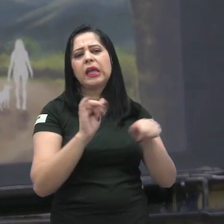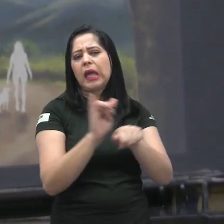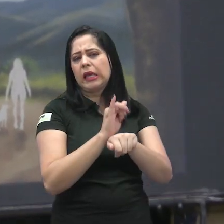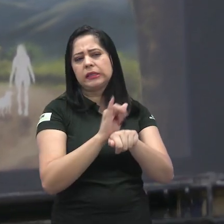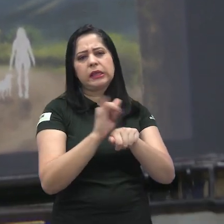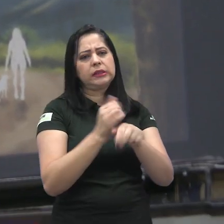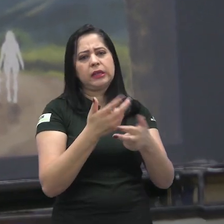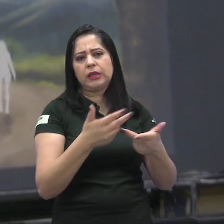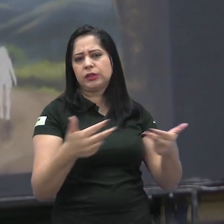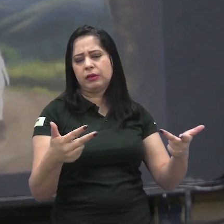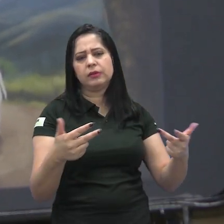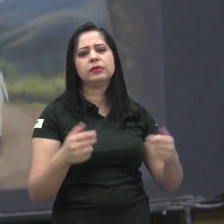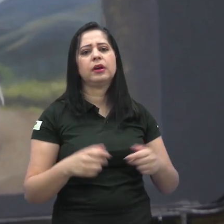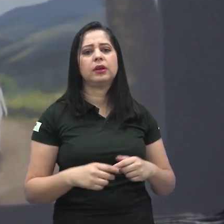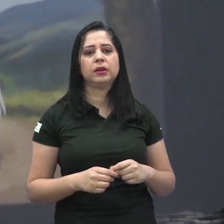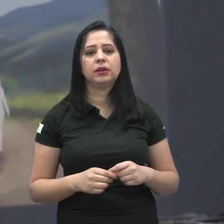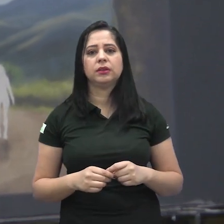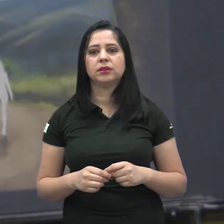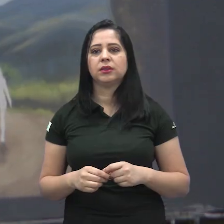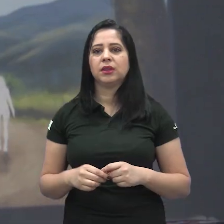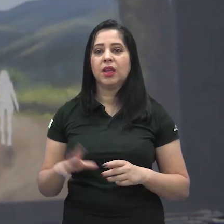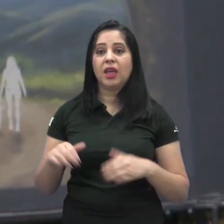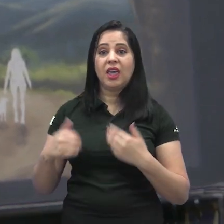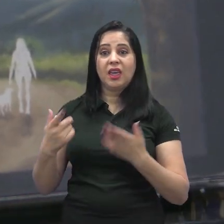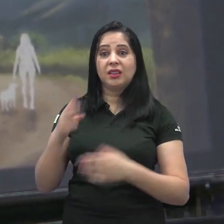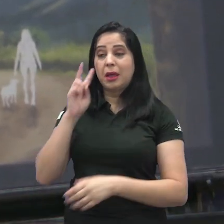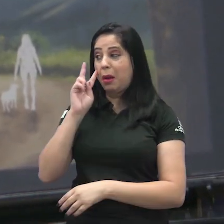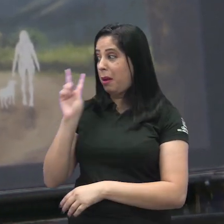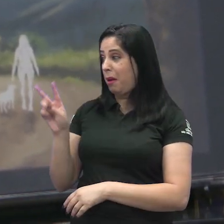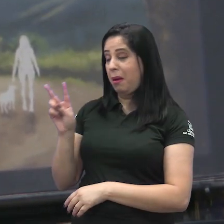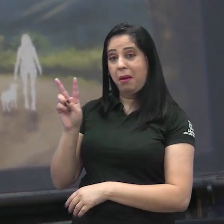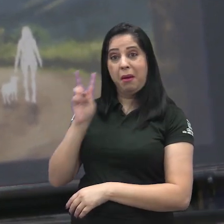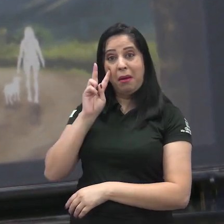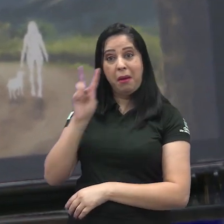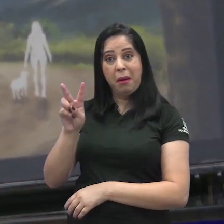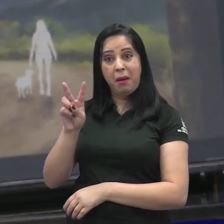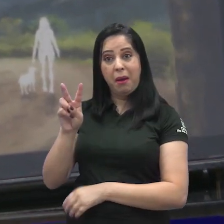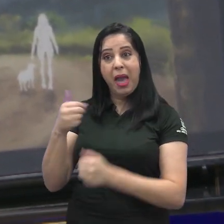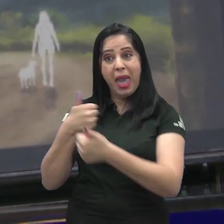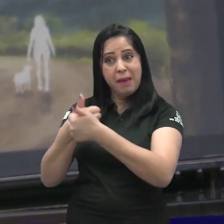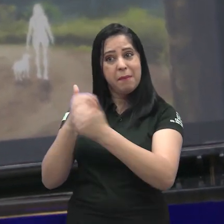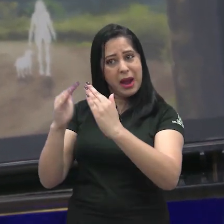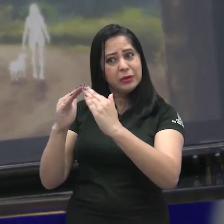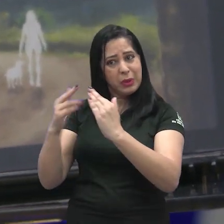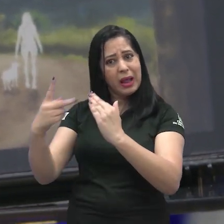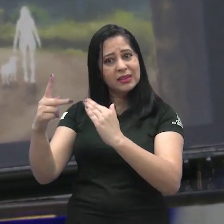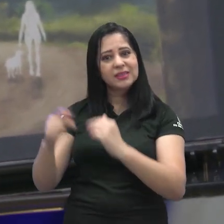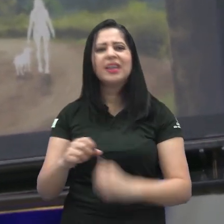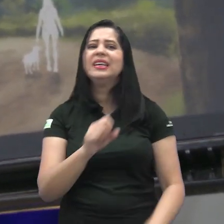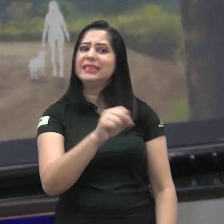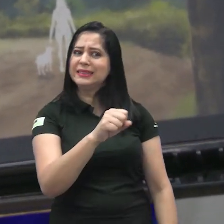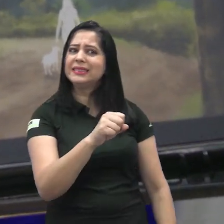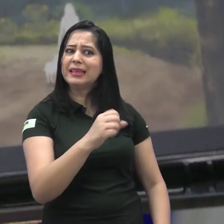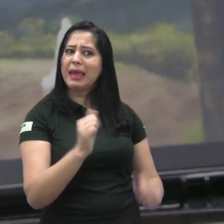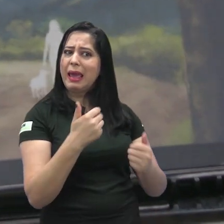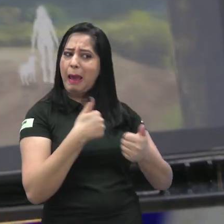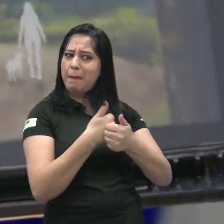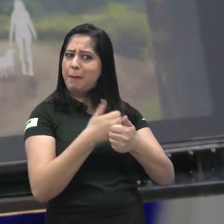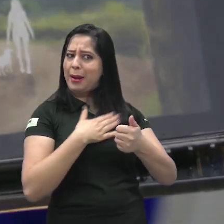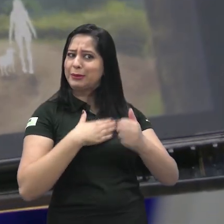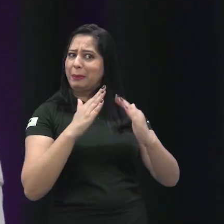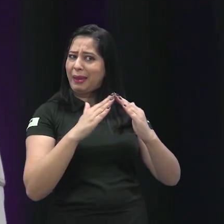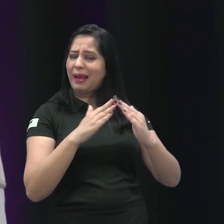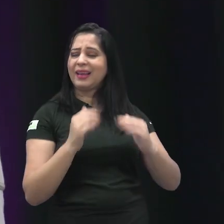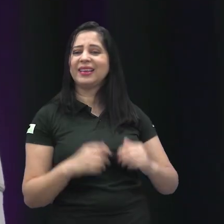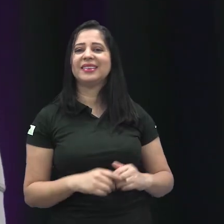muitos recursos, te dá muitos recursos, né? Então essa é a vista da sua casa? Eu já quero lá ver essa vista aí, tô achando legal, A gostei. vista da casa é muito